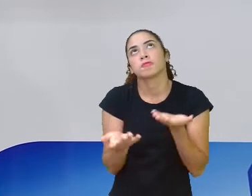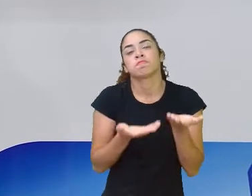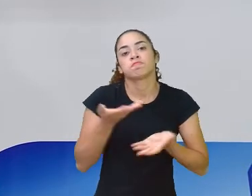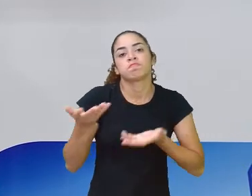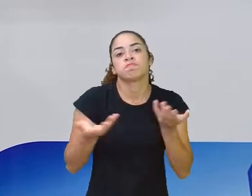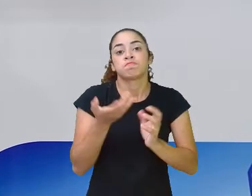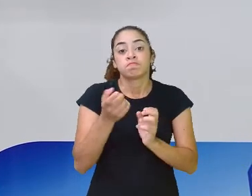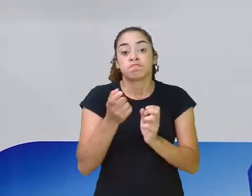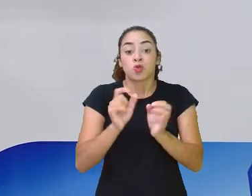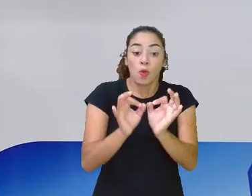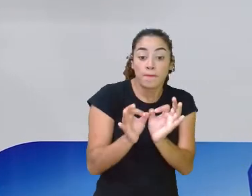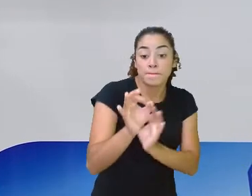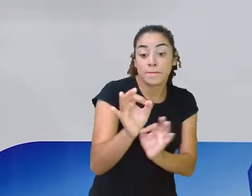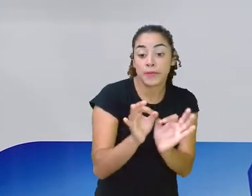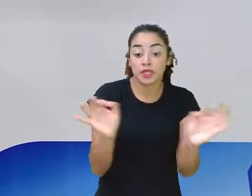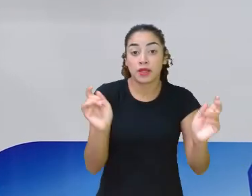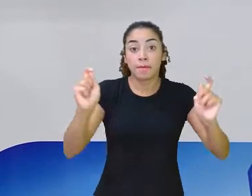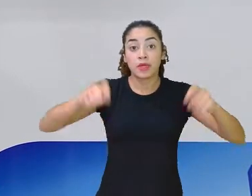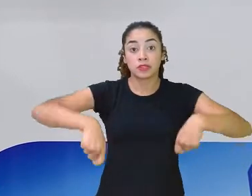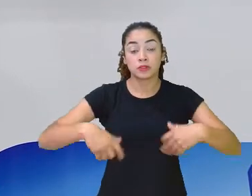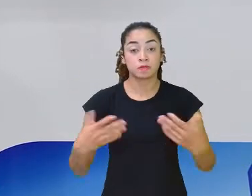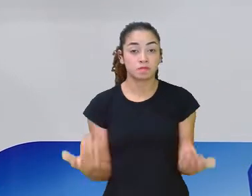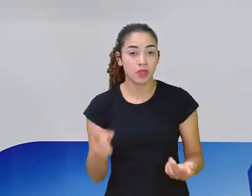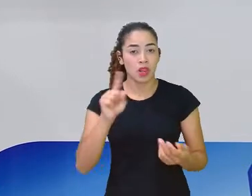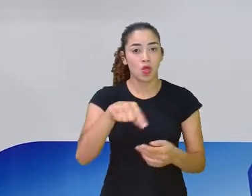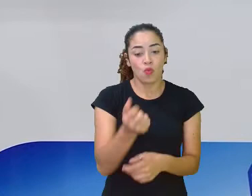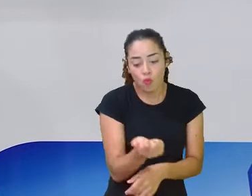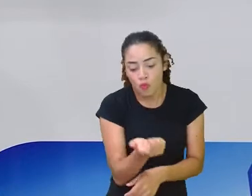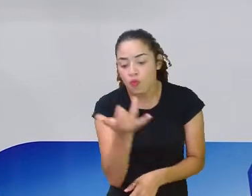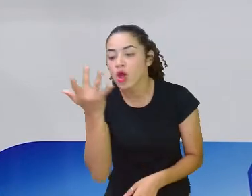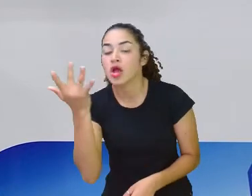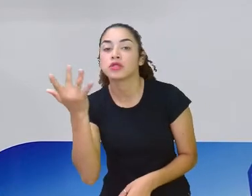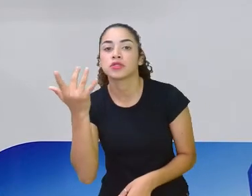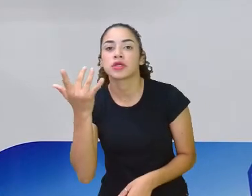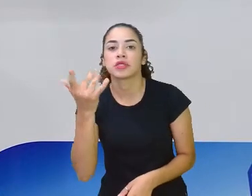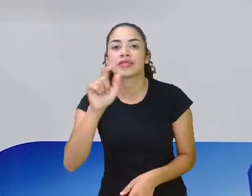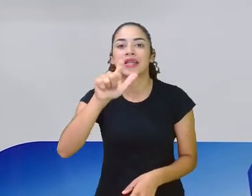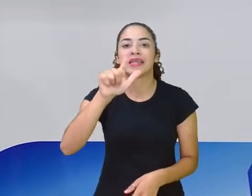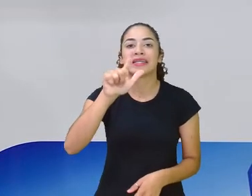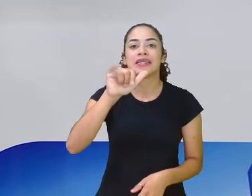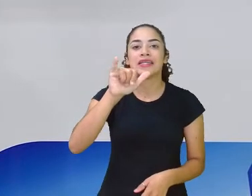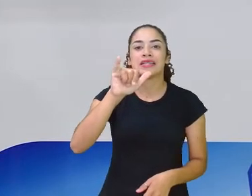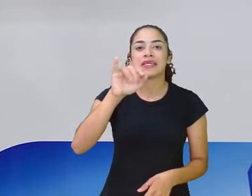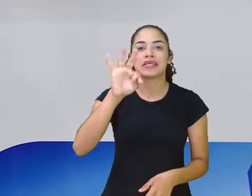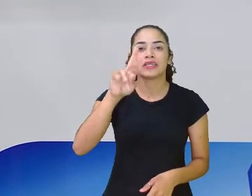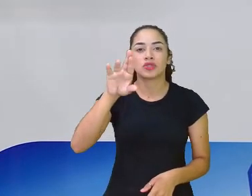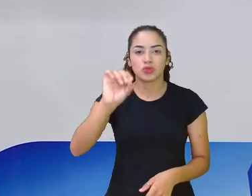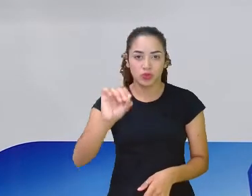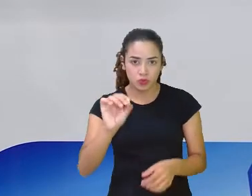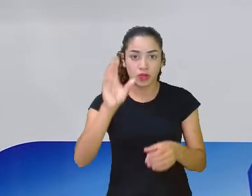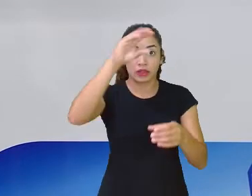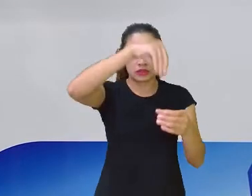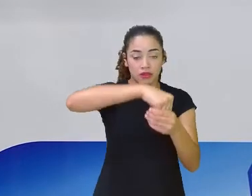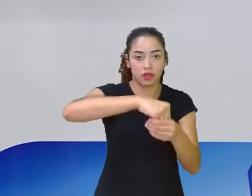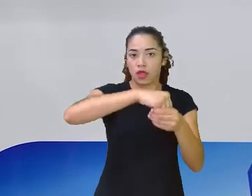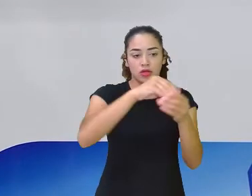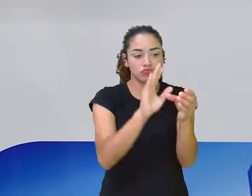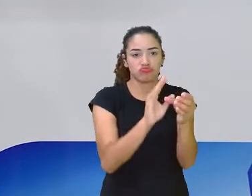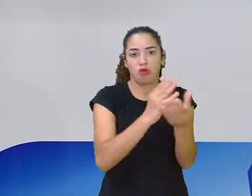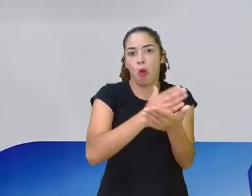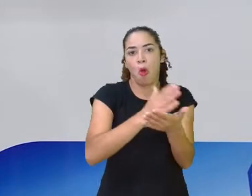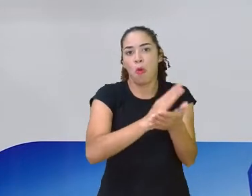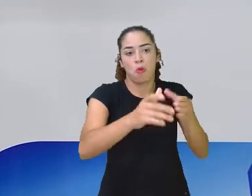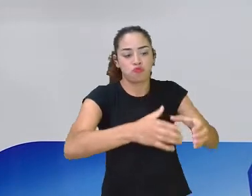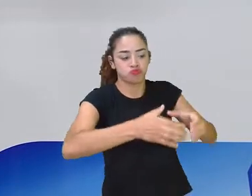por medida de capacidade, né? Que é a quantidade aí de líquido que tem dentro de um recipiente. Quando você vai